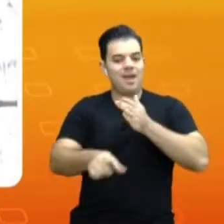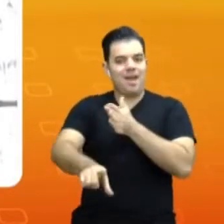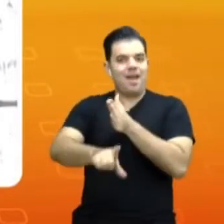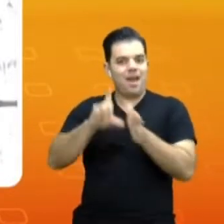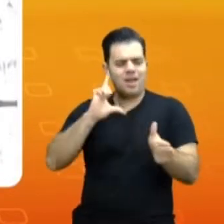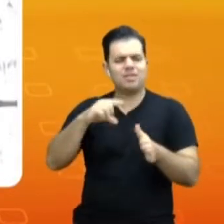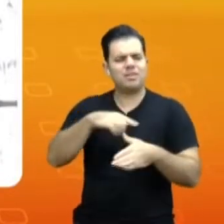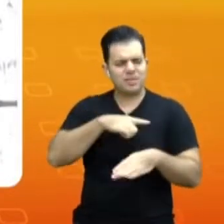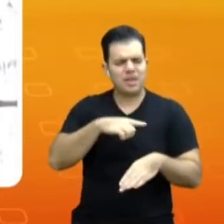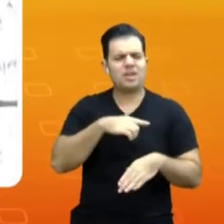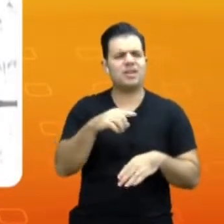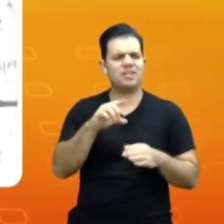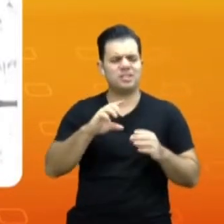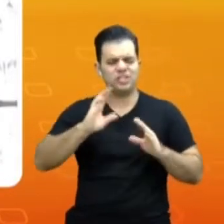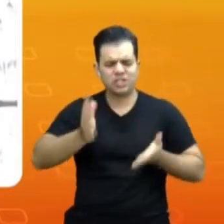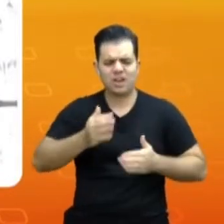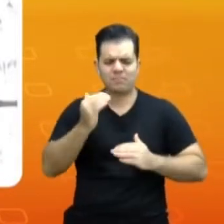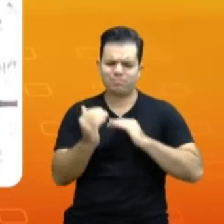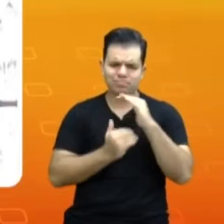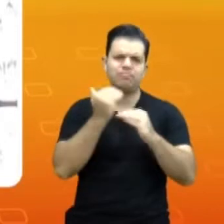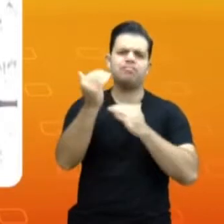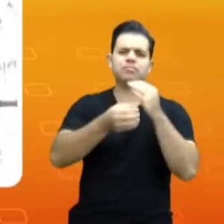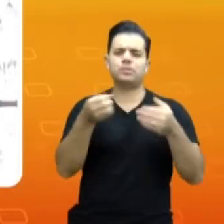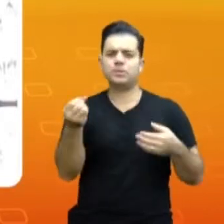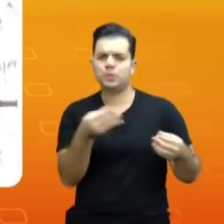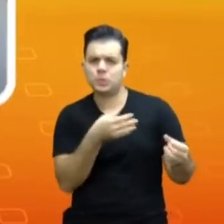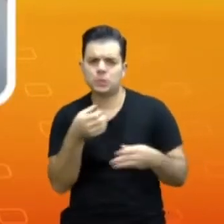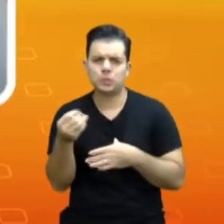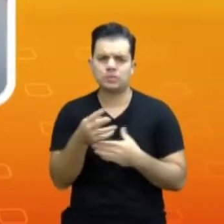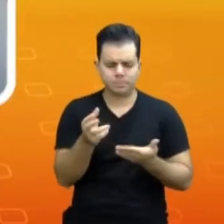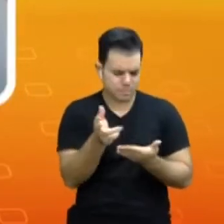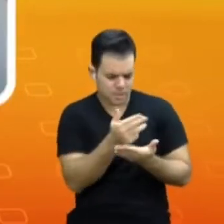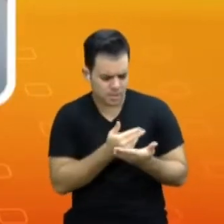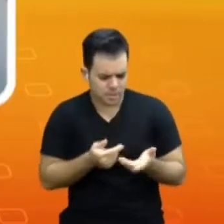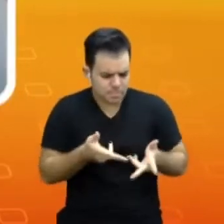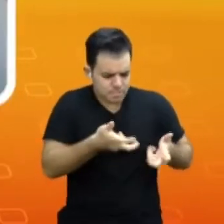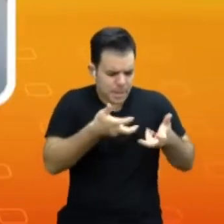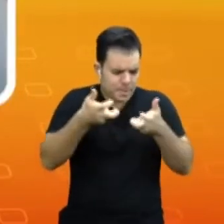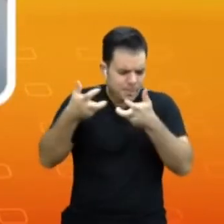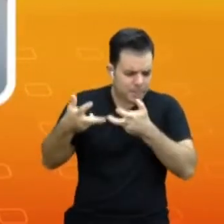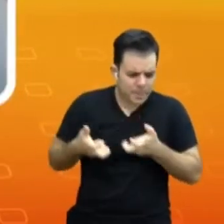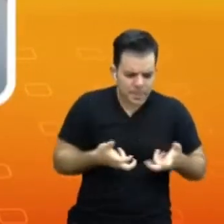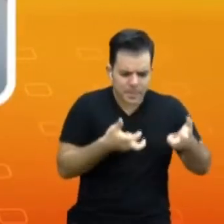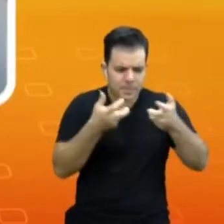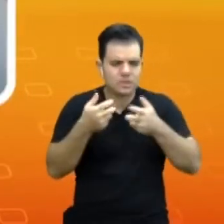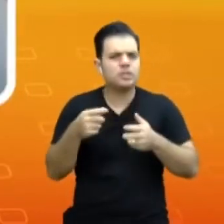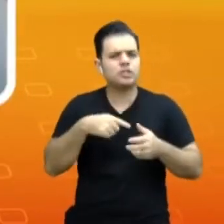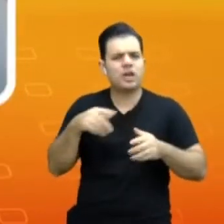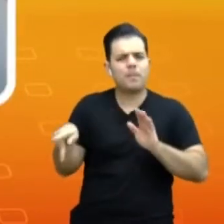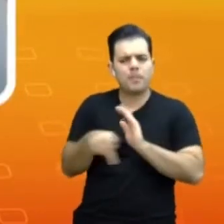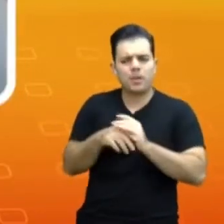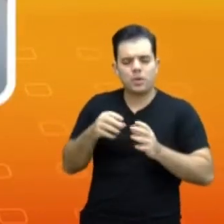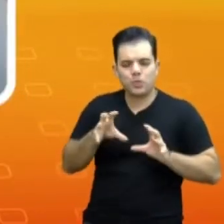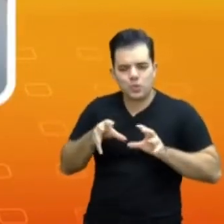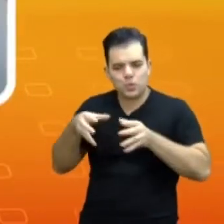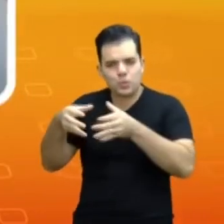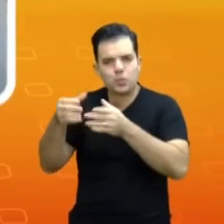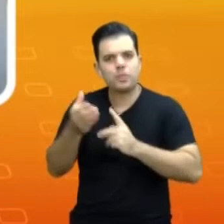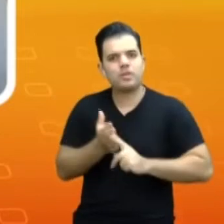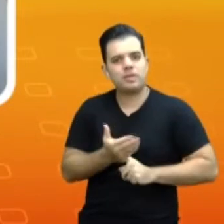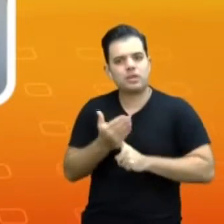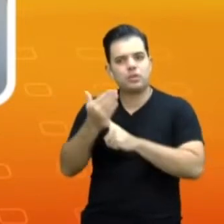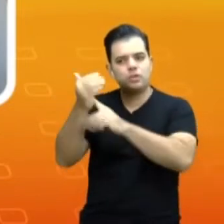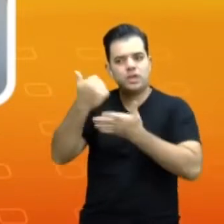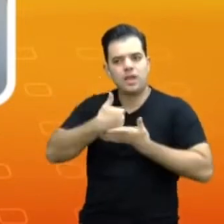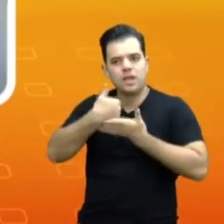tinha algumas evoluções ali no desenho. A gente estava projetando levar uma equipe de tecnologia, e quando eu falo equipe